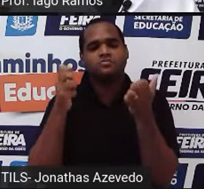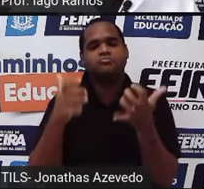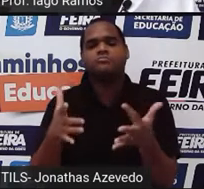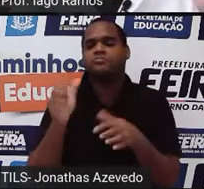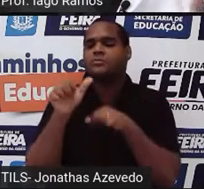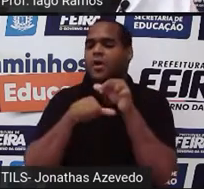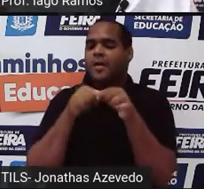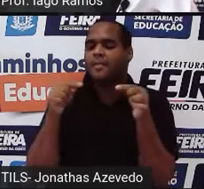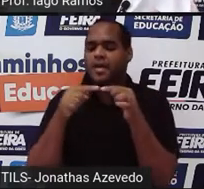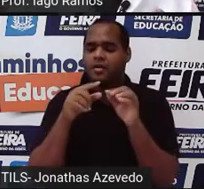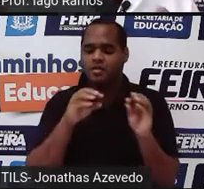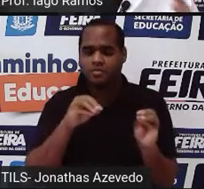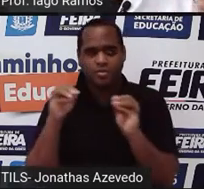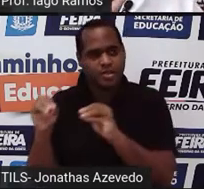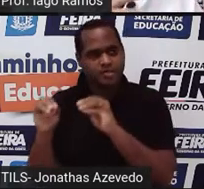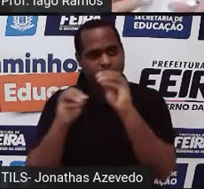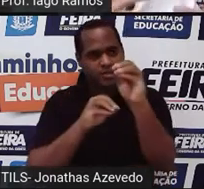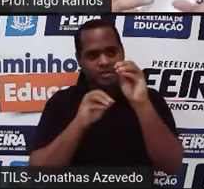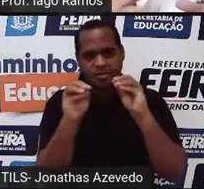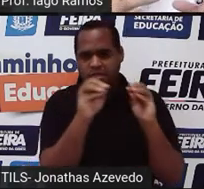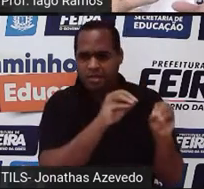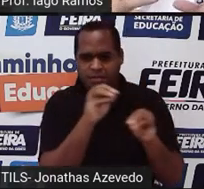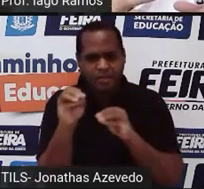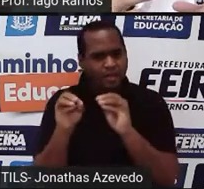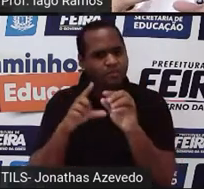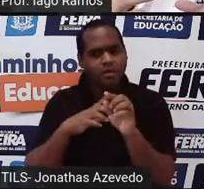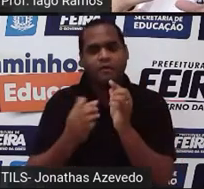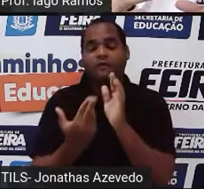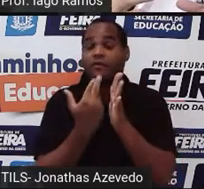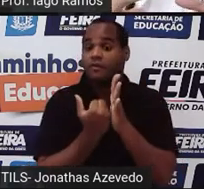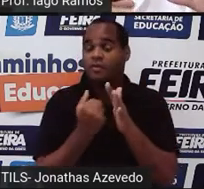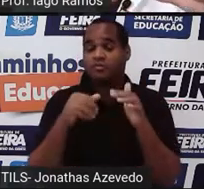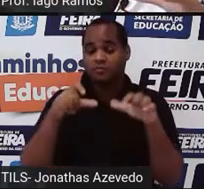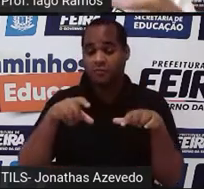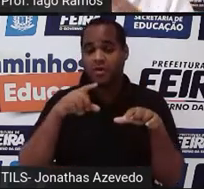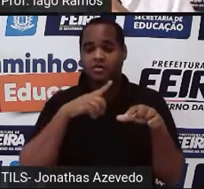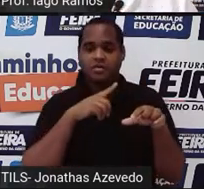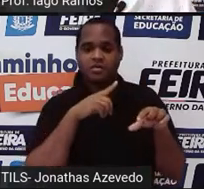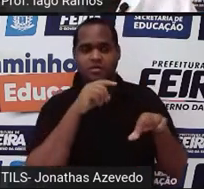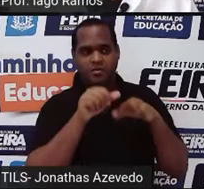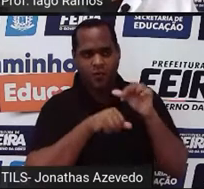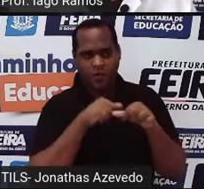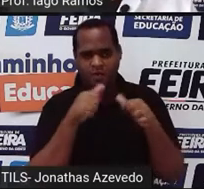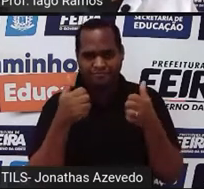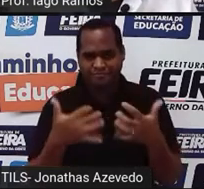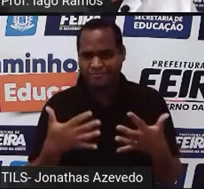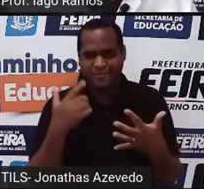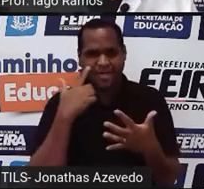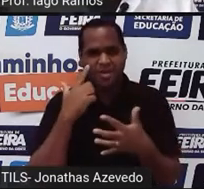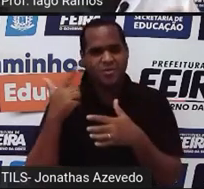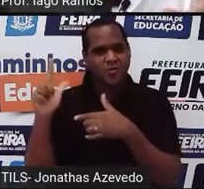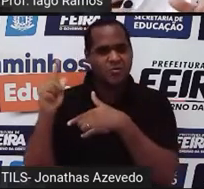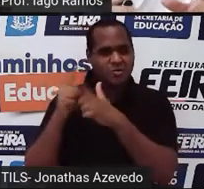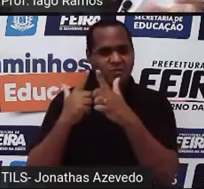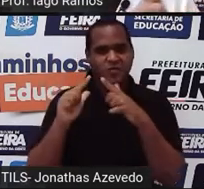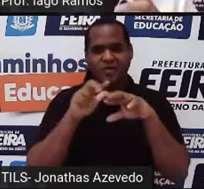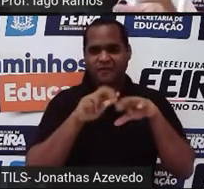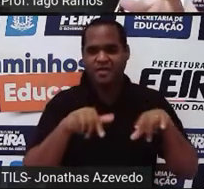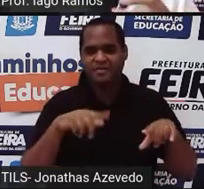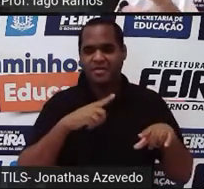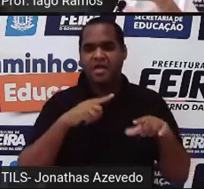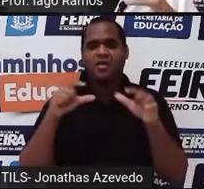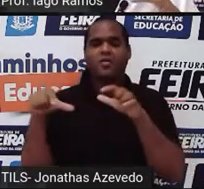Movimentar é deslocar. Eu tiro a figura de um lugar e movimento para outro lugar. E